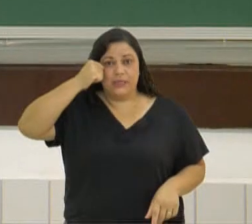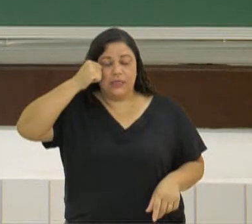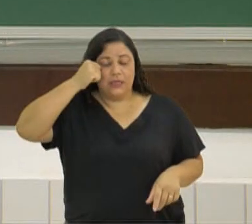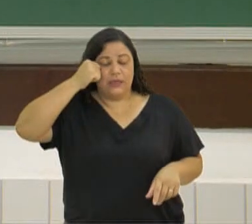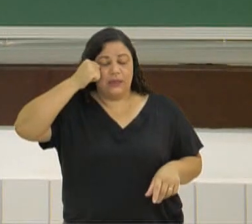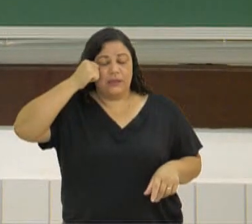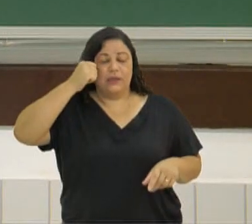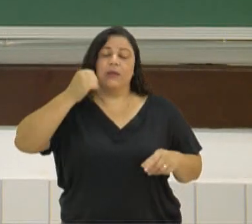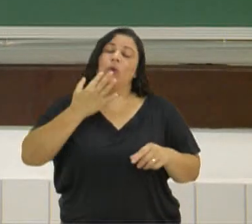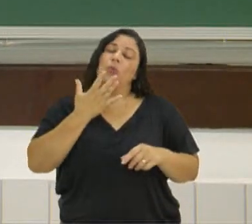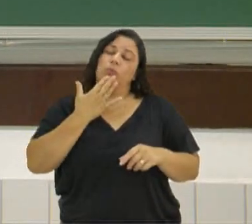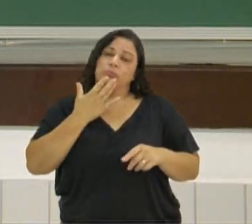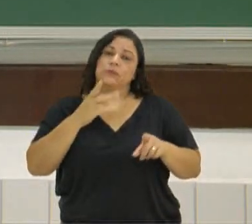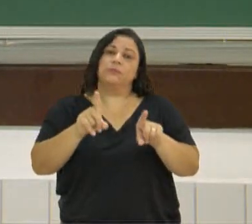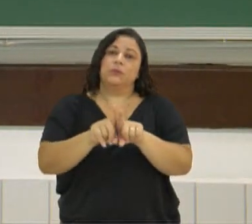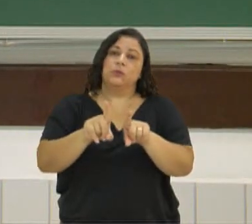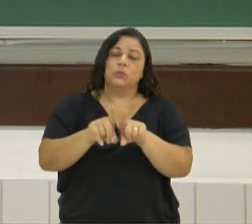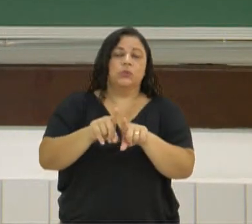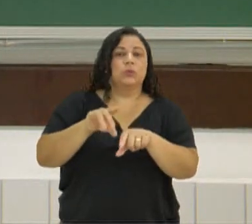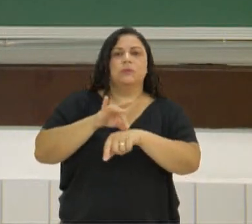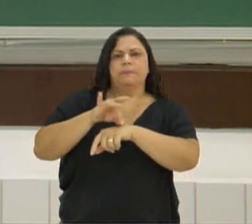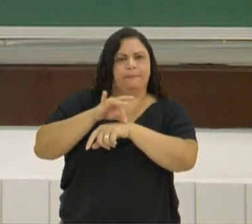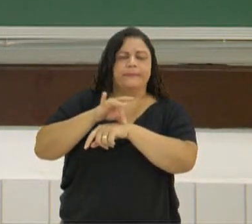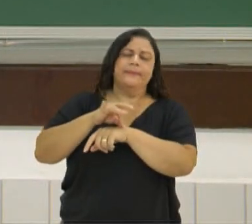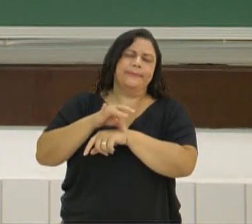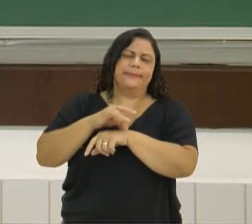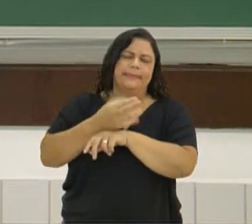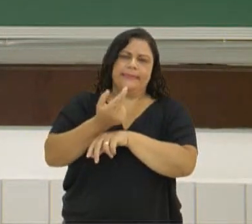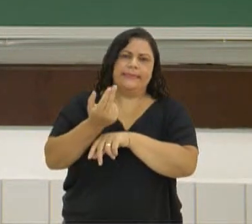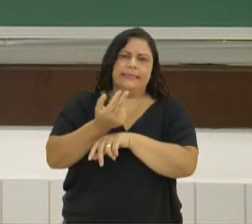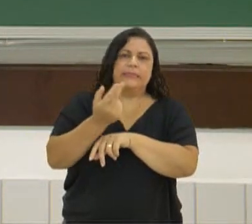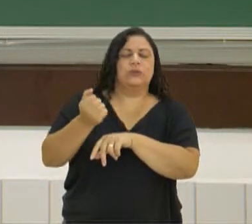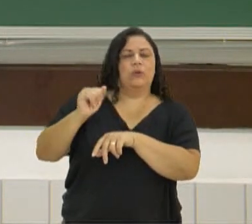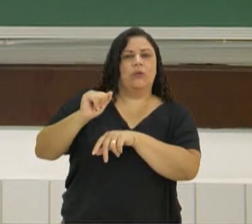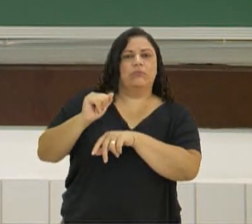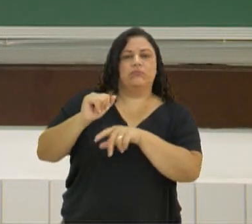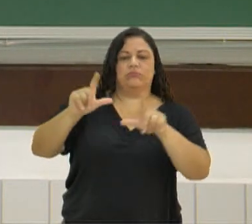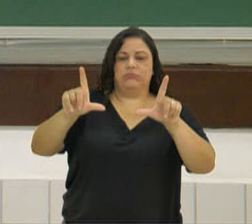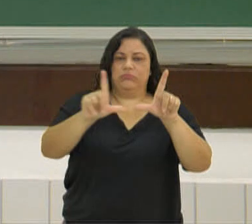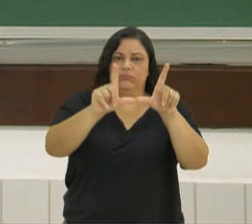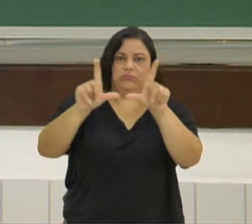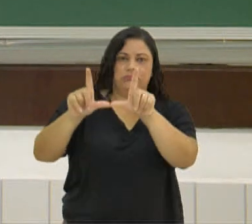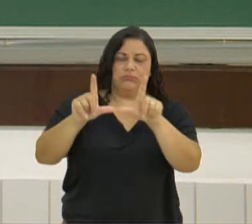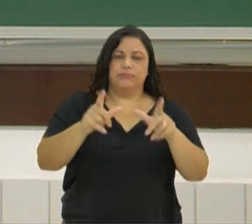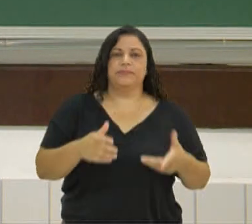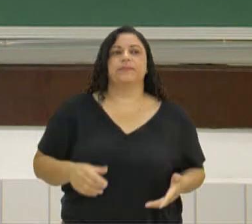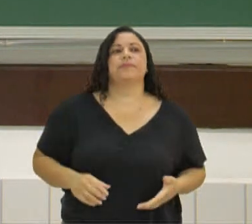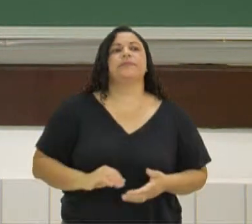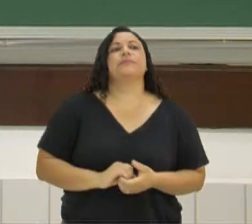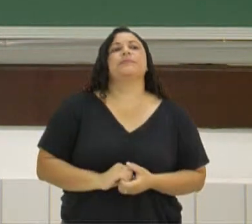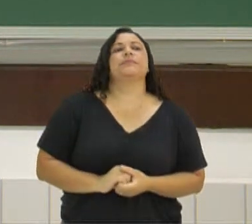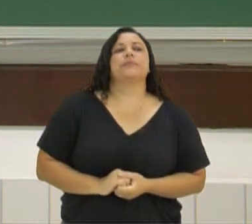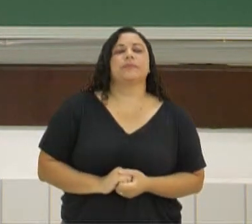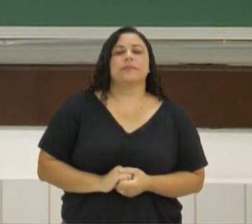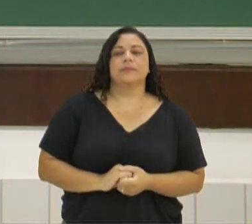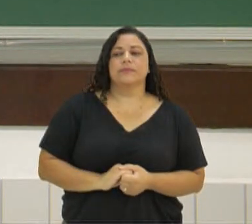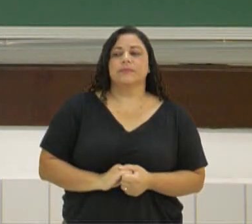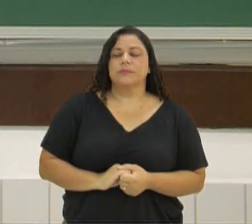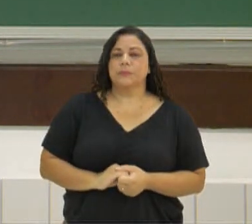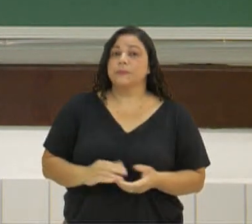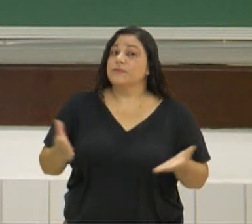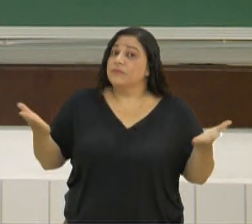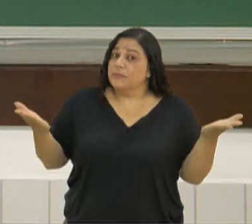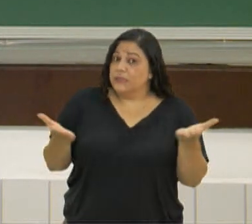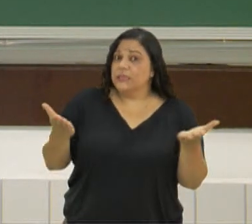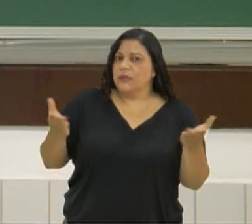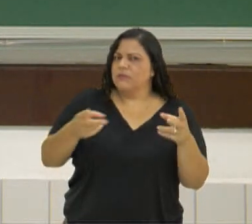peça de cor preta vai na casa que sobrou, que foi a casa branca. Ok? Nesse caso,